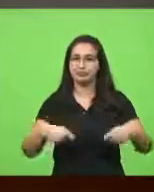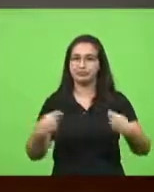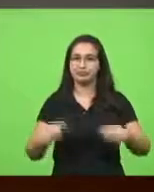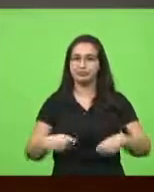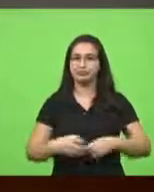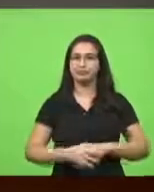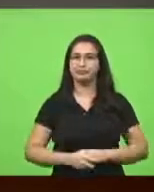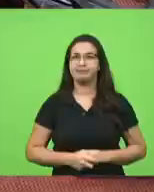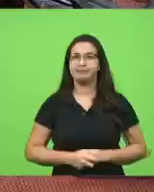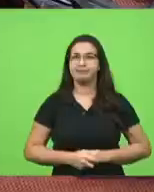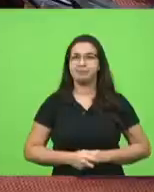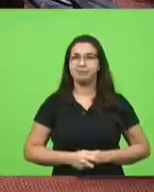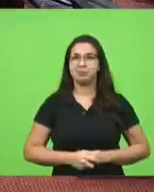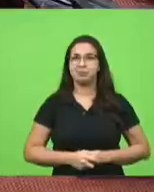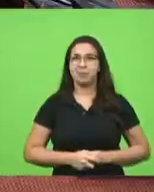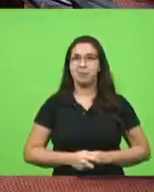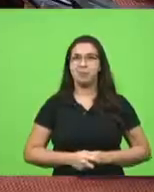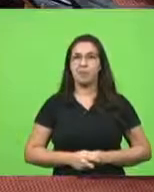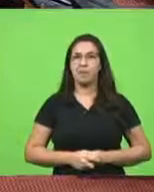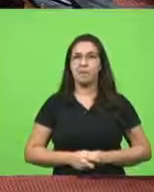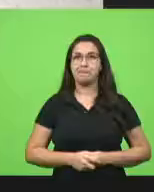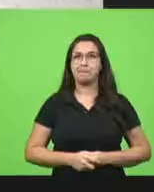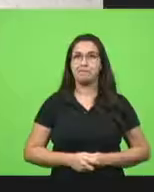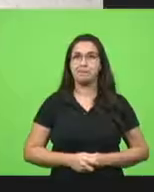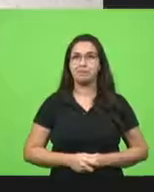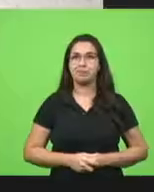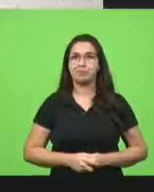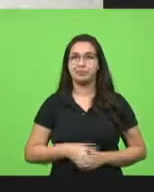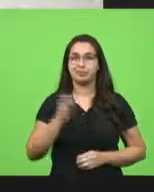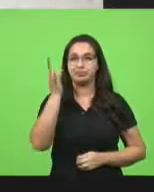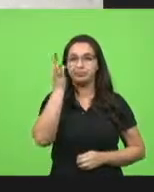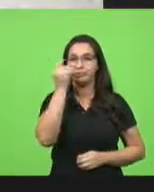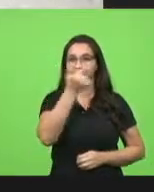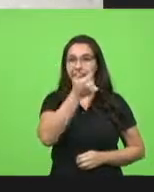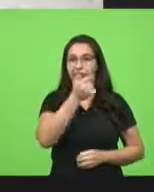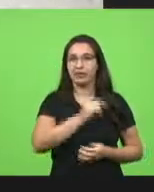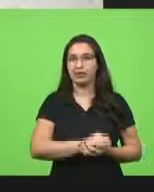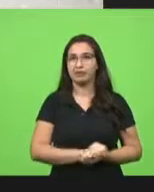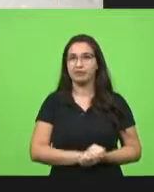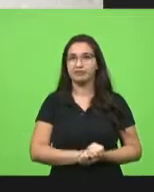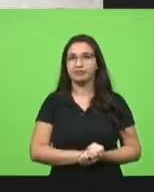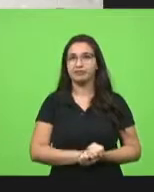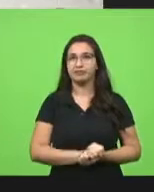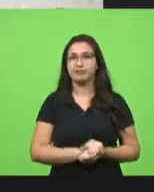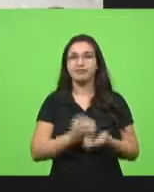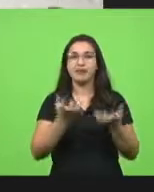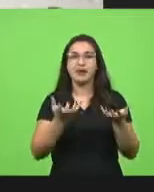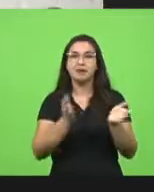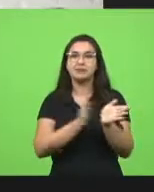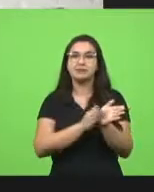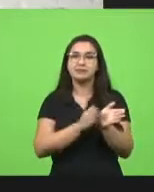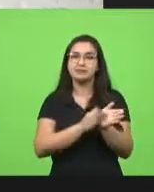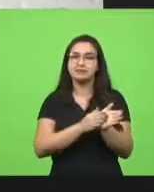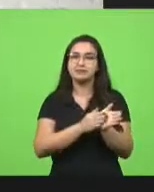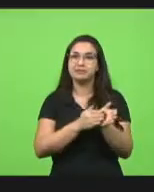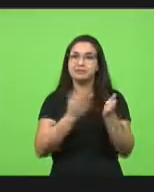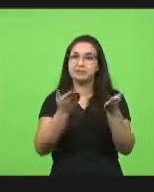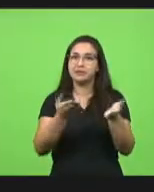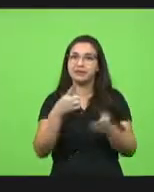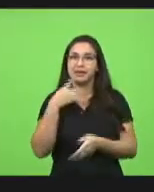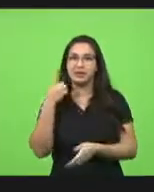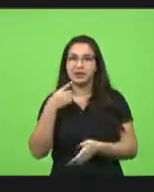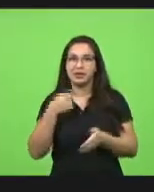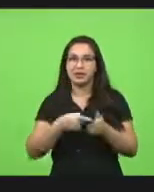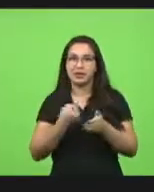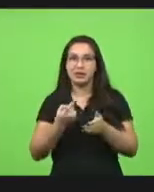Fabiano da Luz. Eu quero cumprimentar o presidente Mauro, parabenizar o deputado e agora secretário de Agricultura,